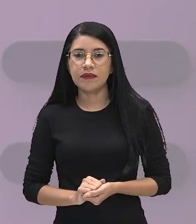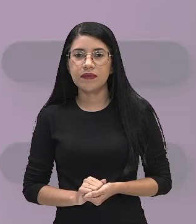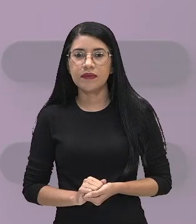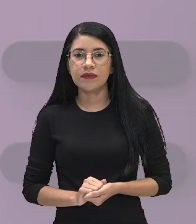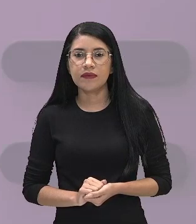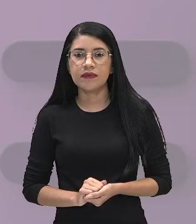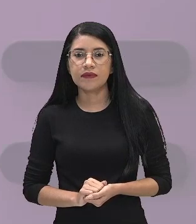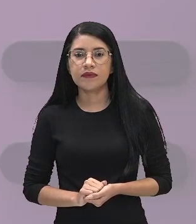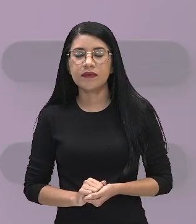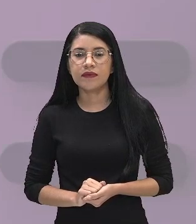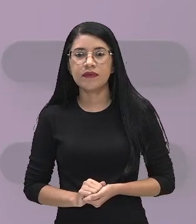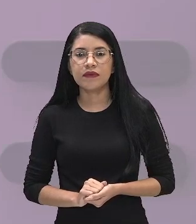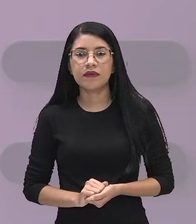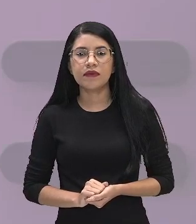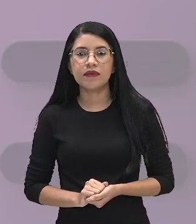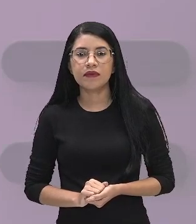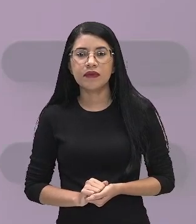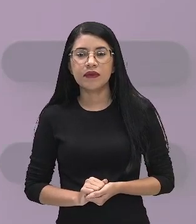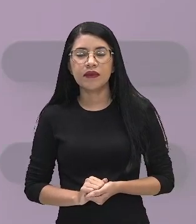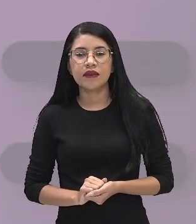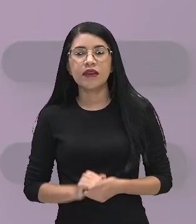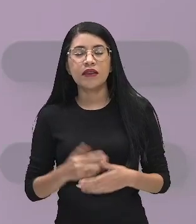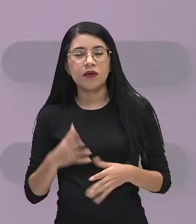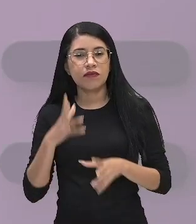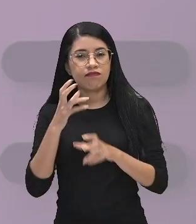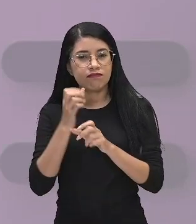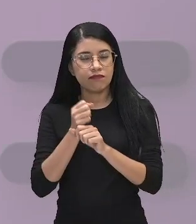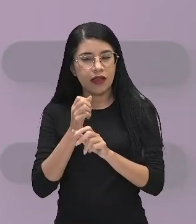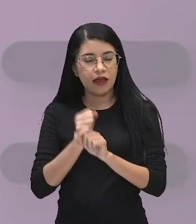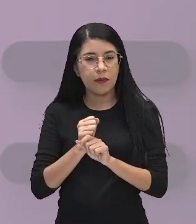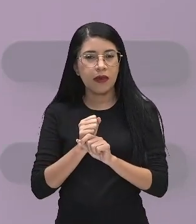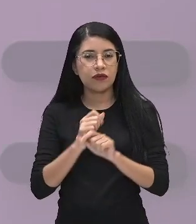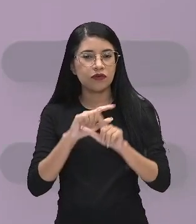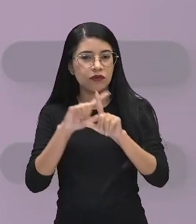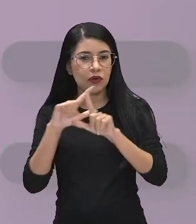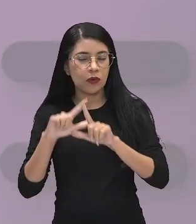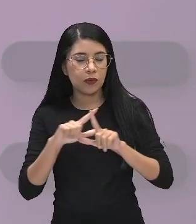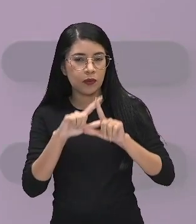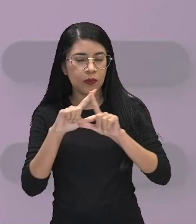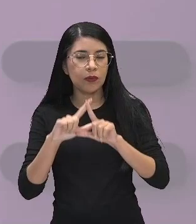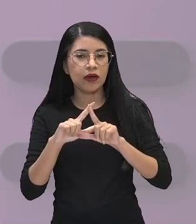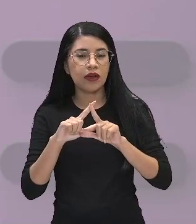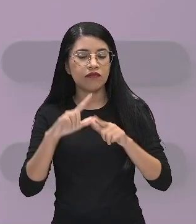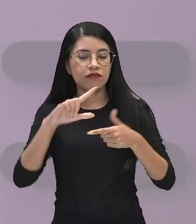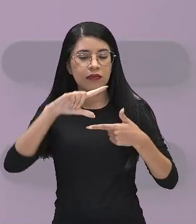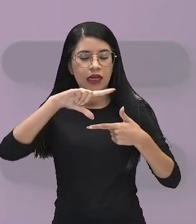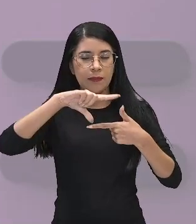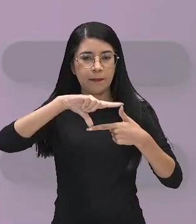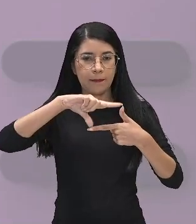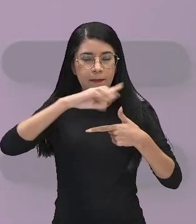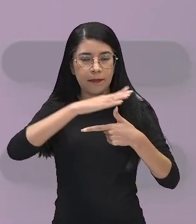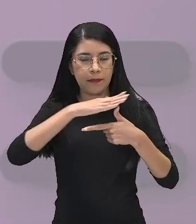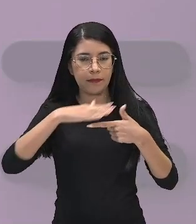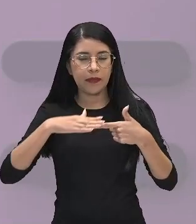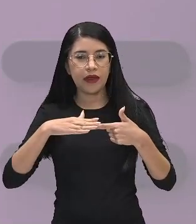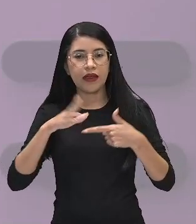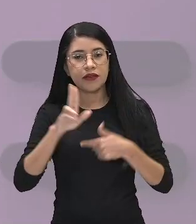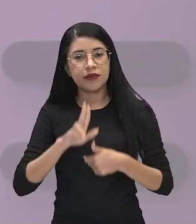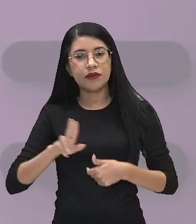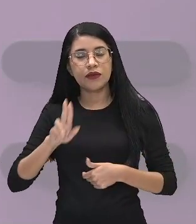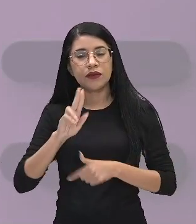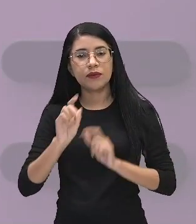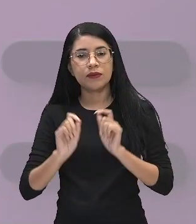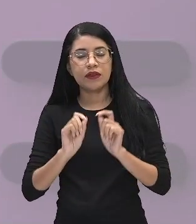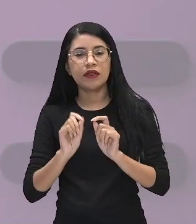Quando nós estamos trabalhando as relações métricas em um triângulo retângulo, né, nós utilizamos